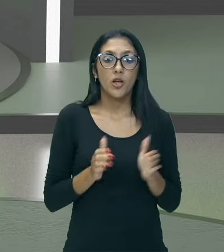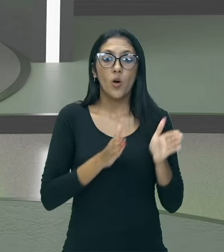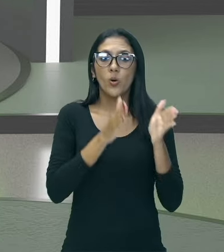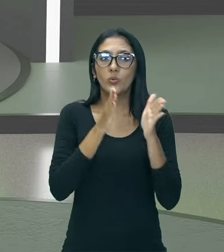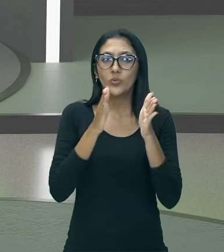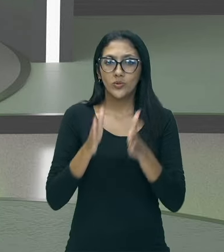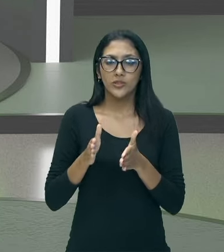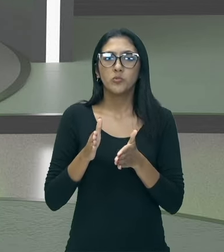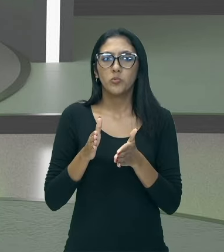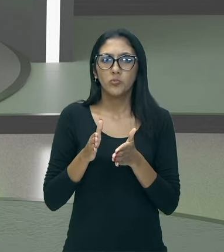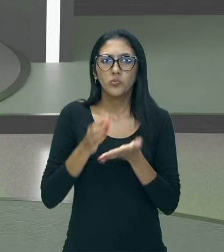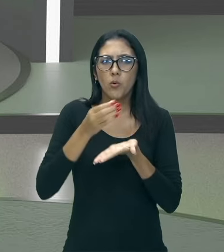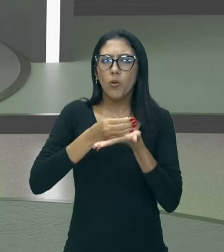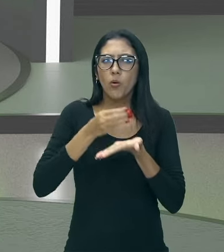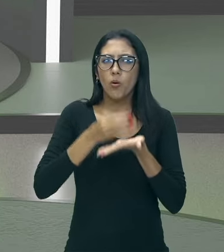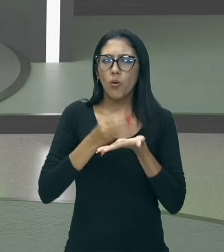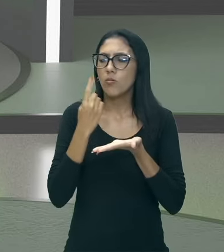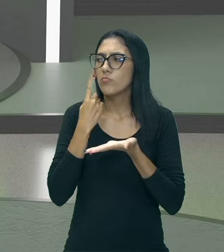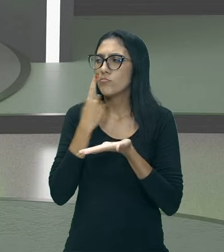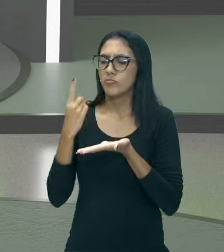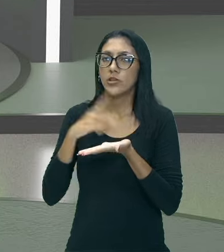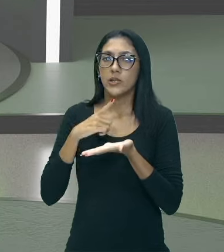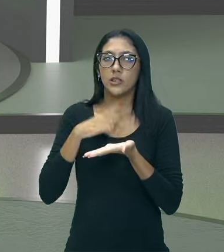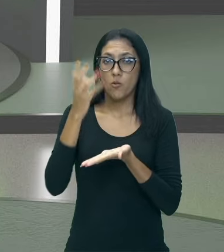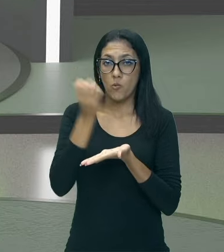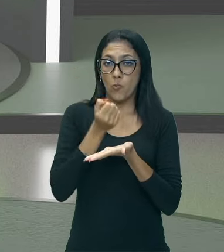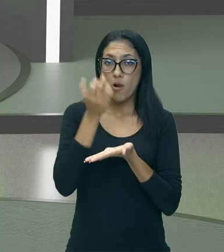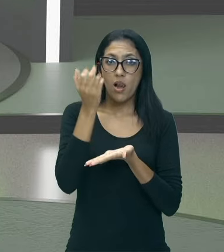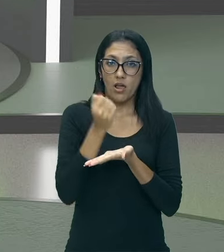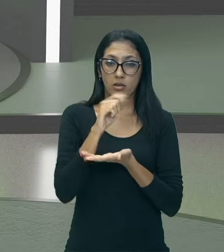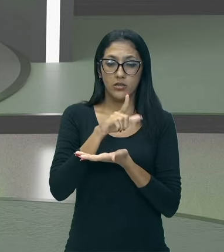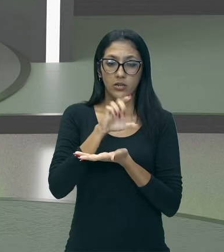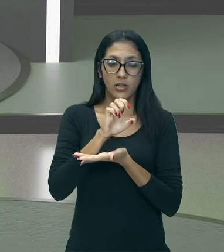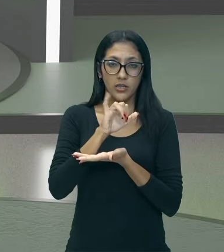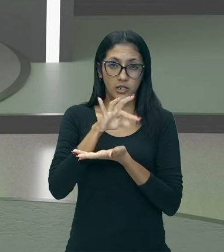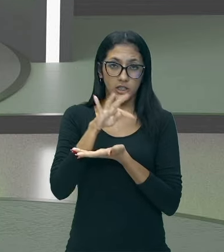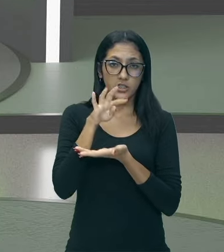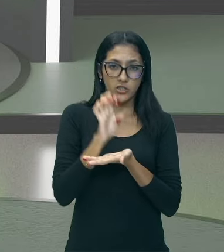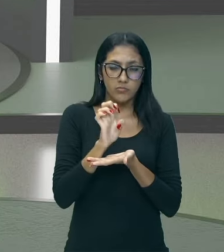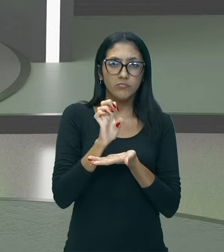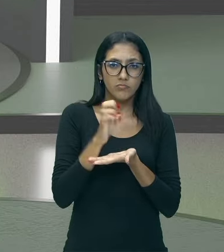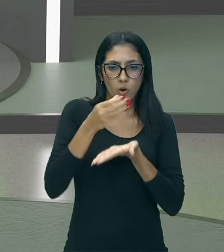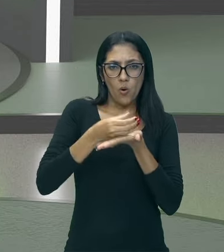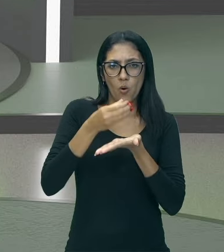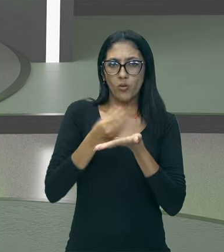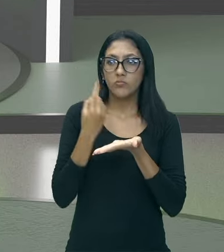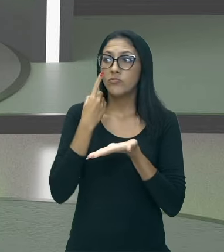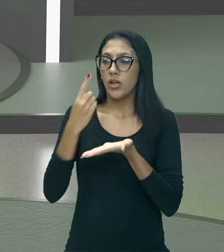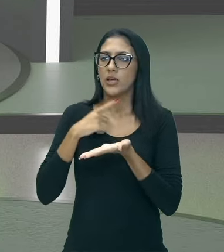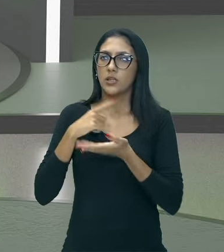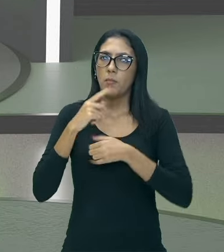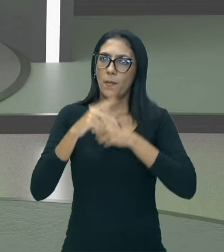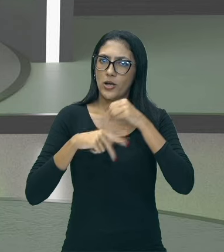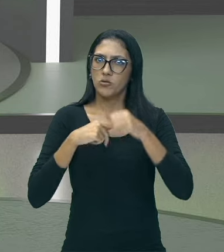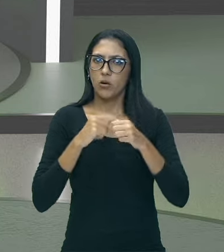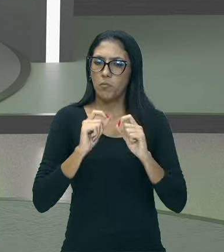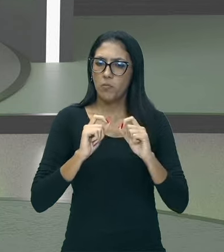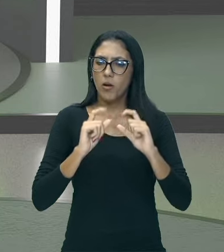da ilustração, a gente tem um leite. Aqui, gente, as partículas estão bem maiores,